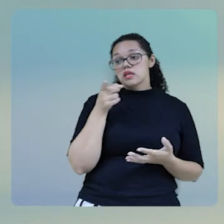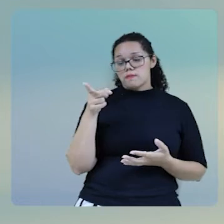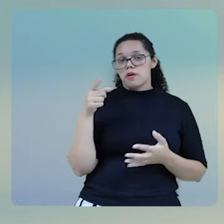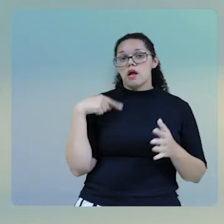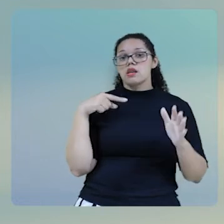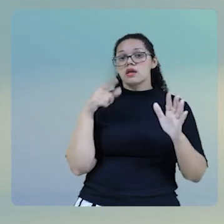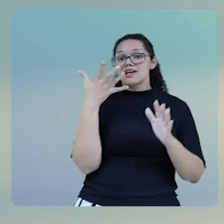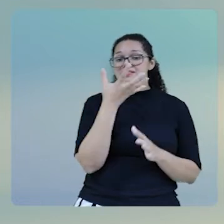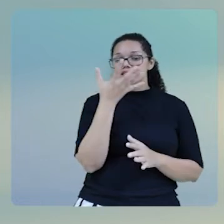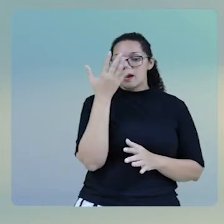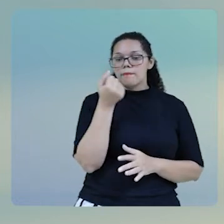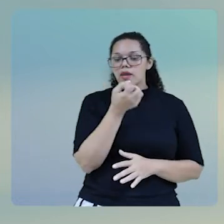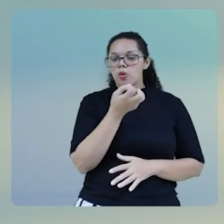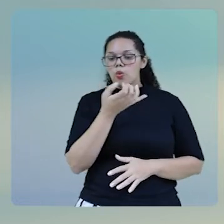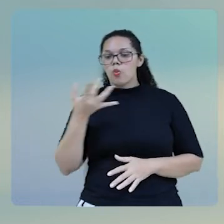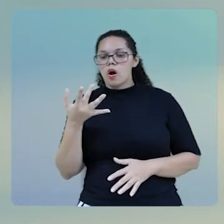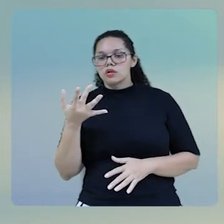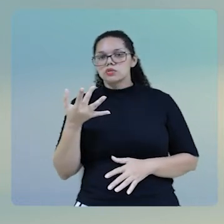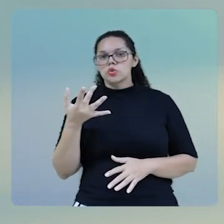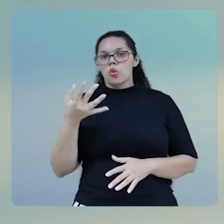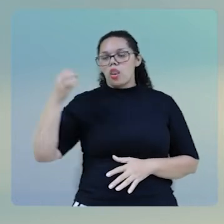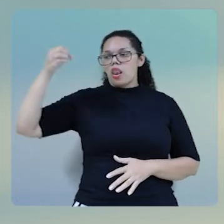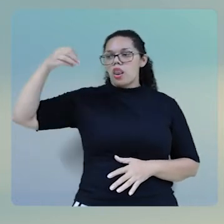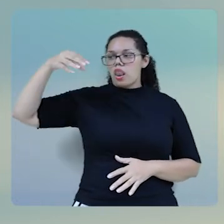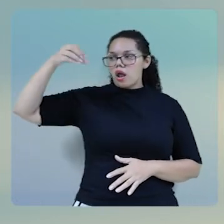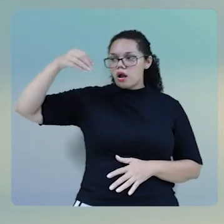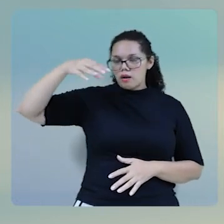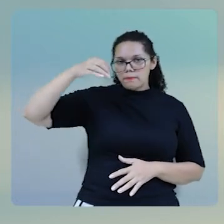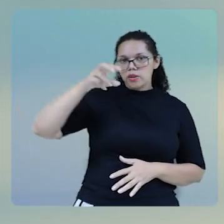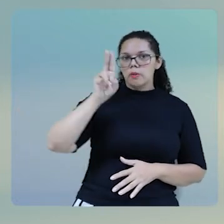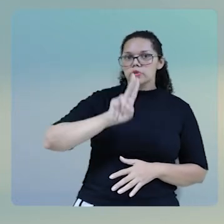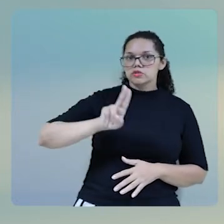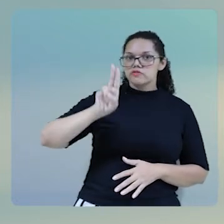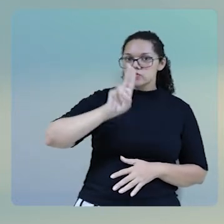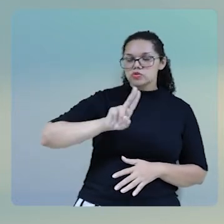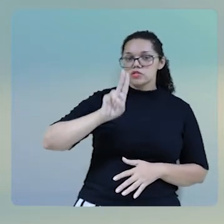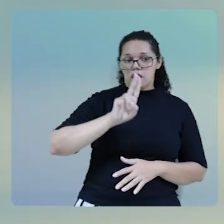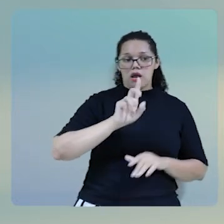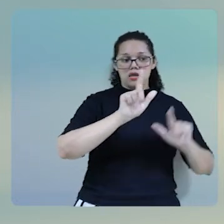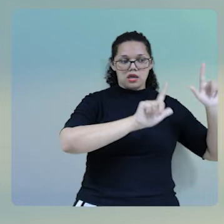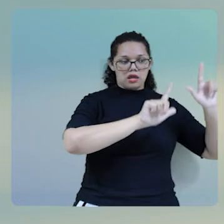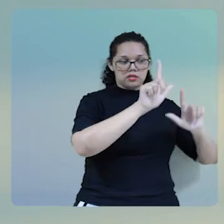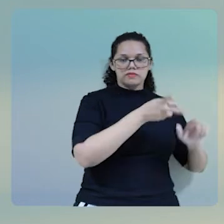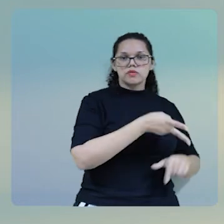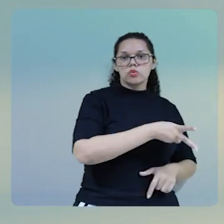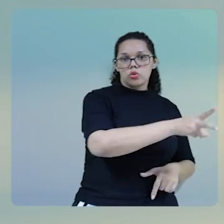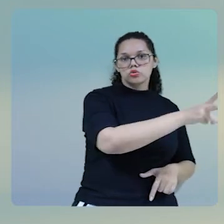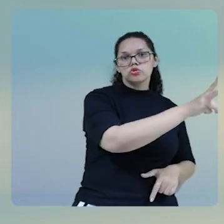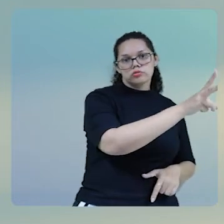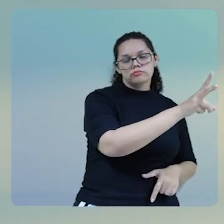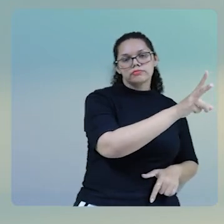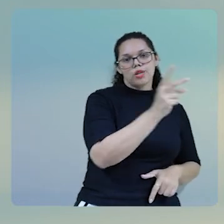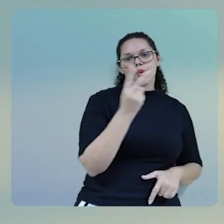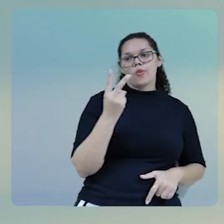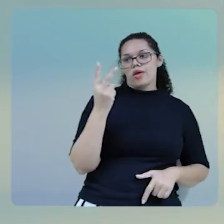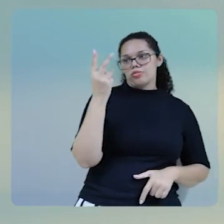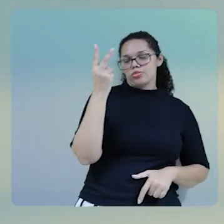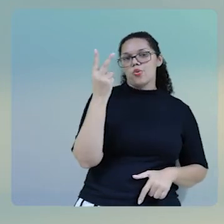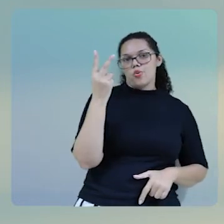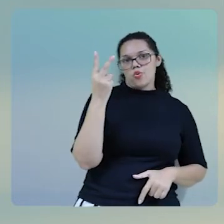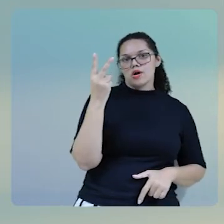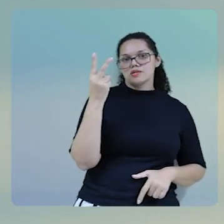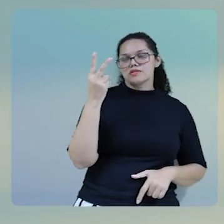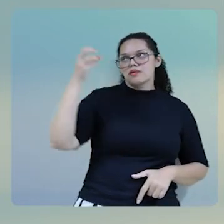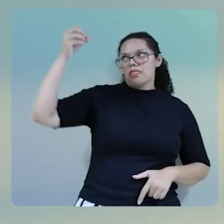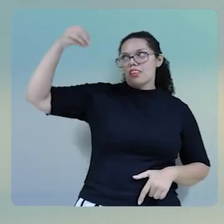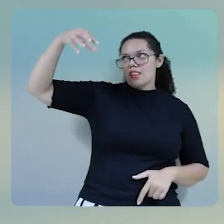número máximo de lâmpadas que podem ser ligadas sem que a televisão pare de funcionar. E com certeza vai ser 2 resistências. 2 lâmpadas no caso.